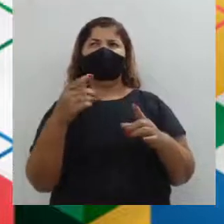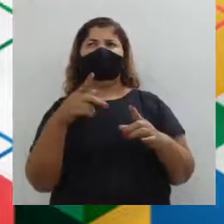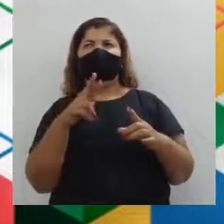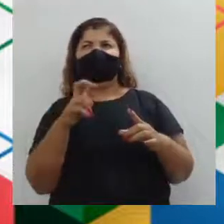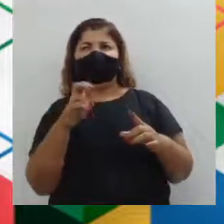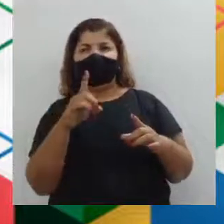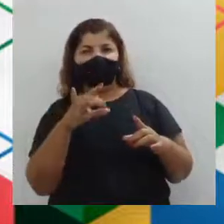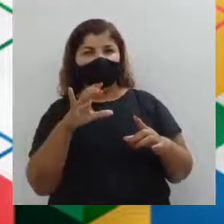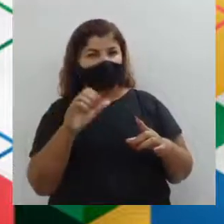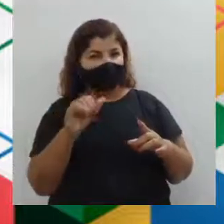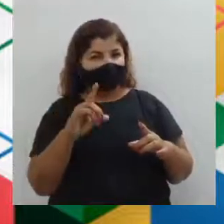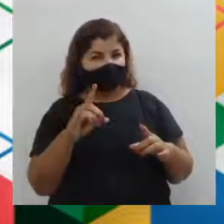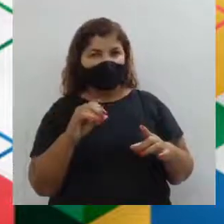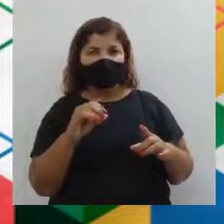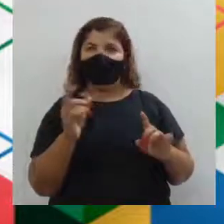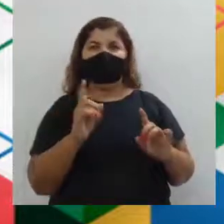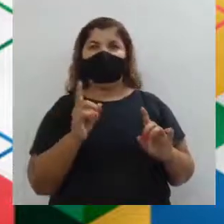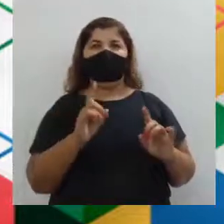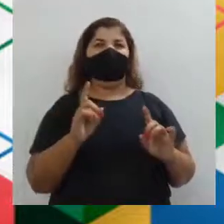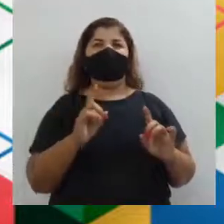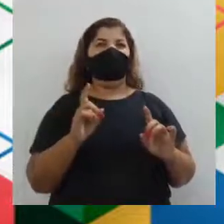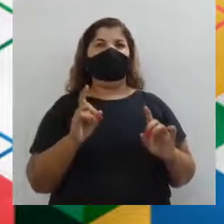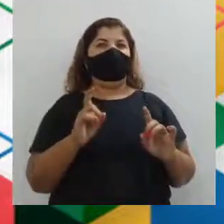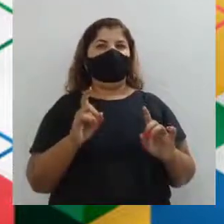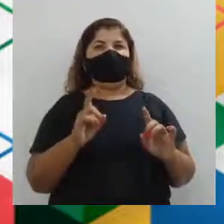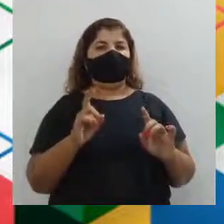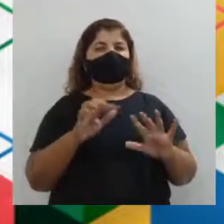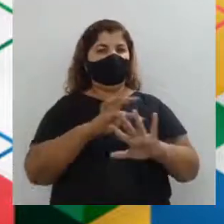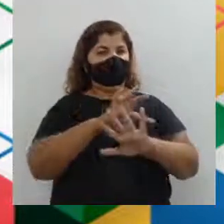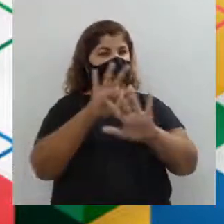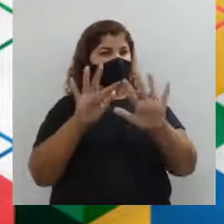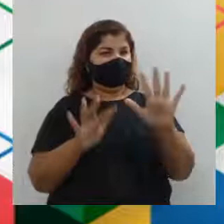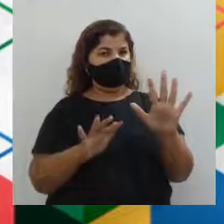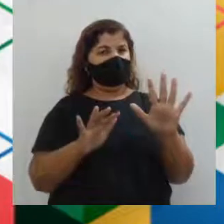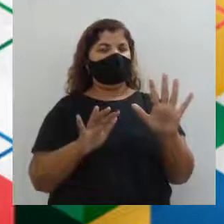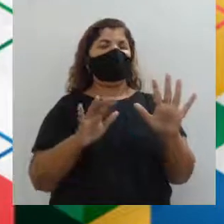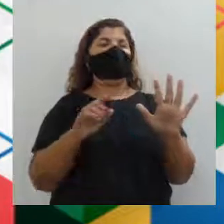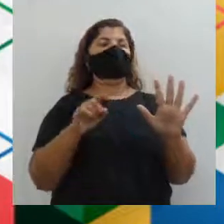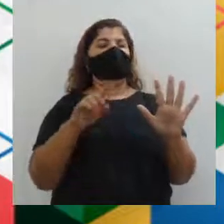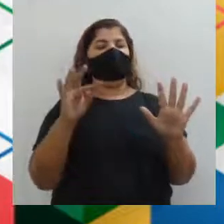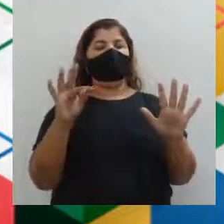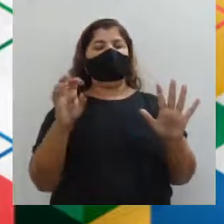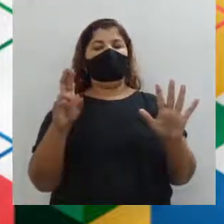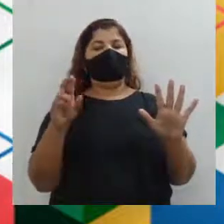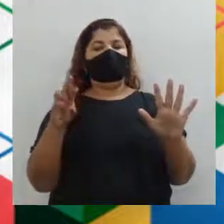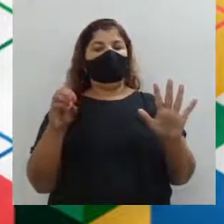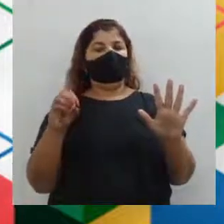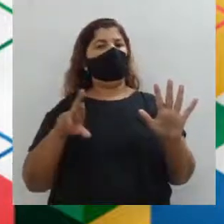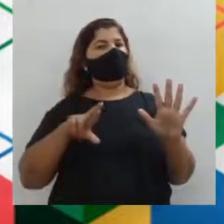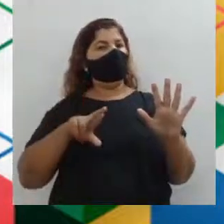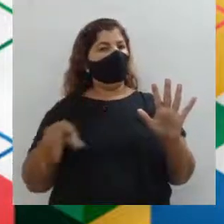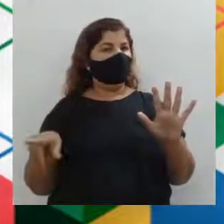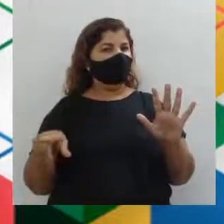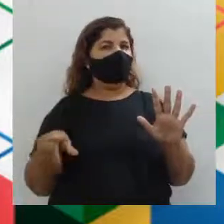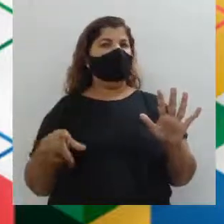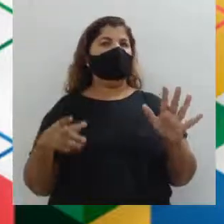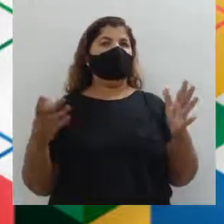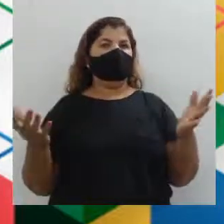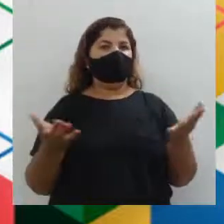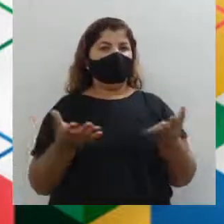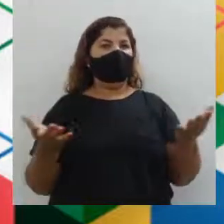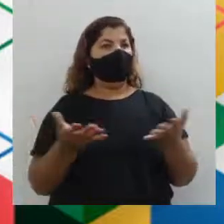Isso não são termos, ou não são classes de palavras, são termos da oração, tá certo? Então, vamos aqui nesse primeiro